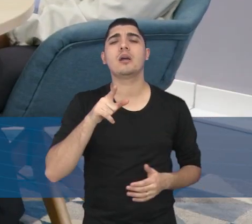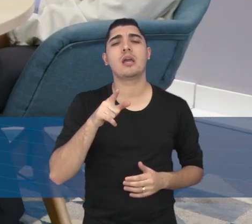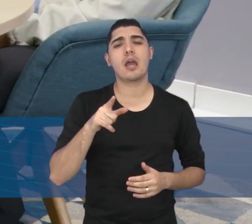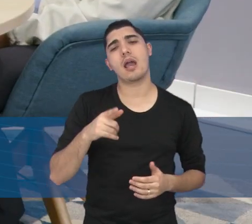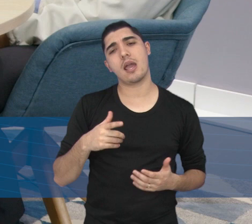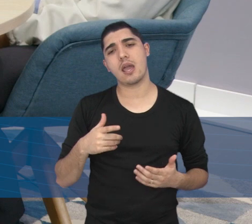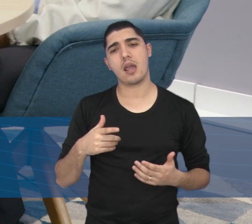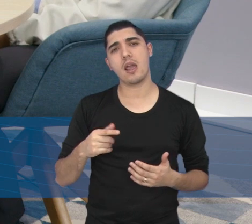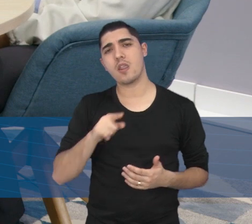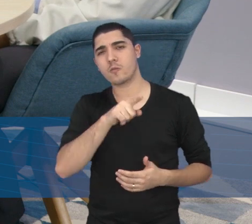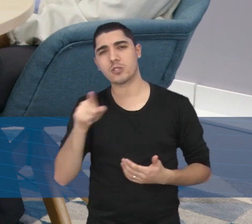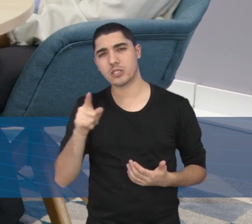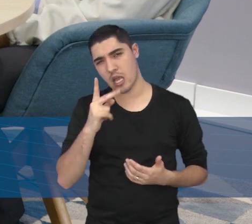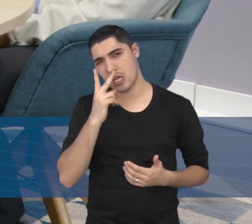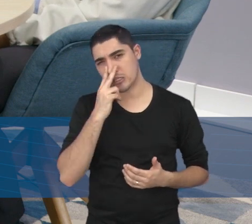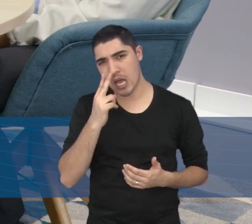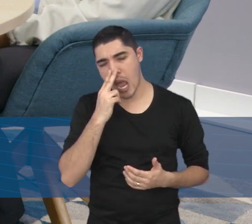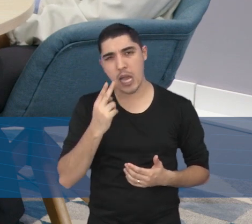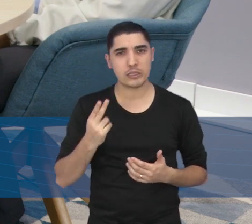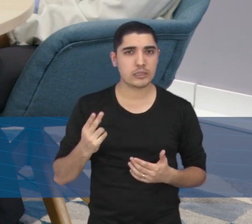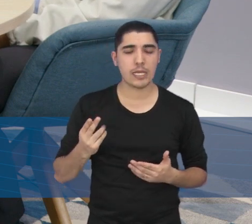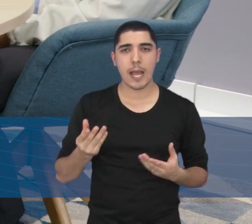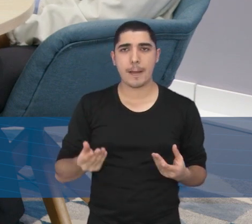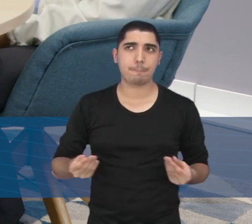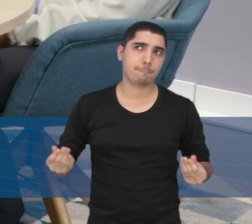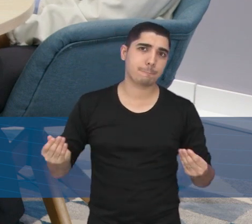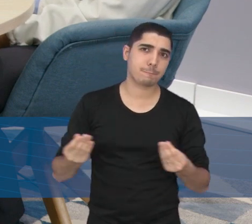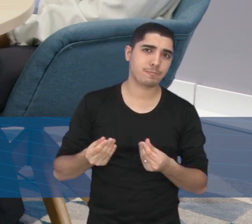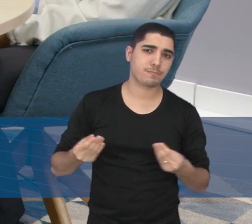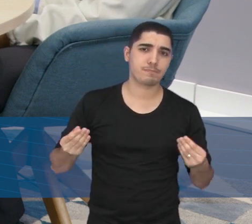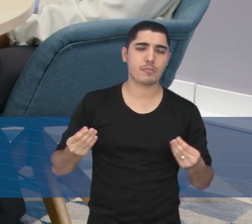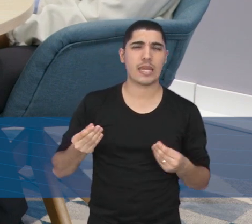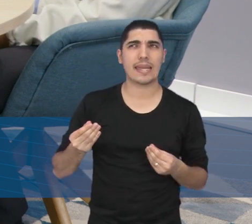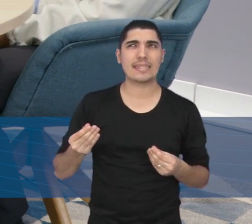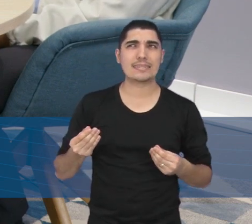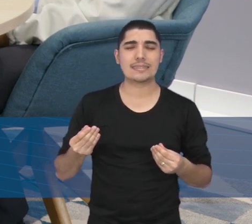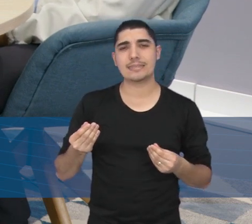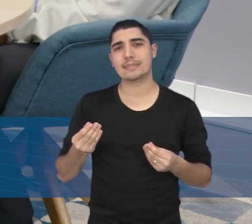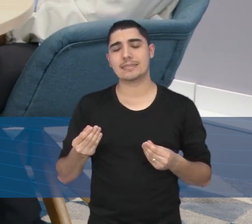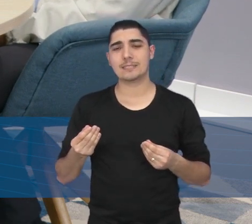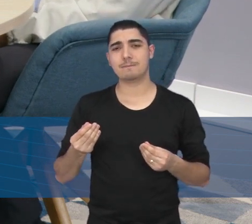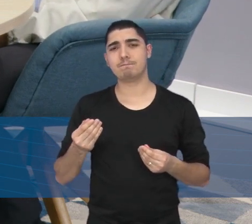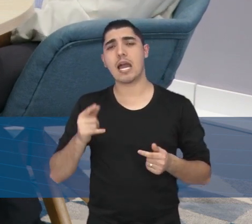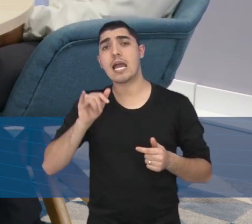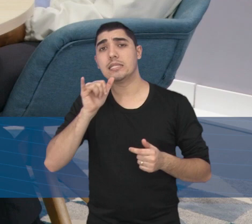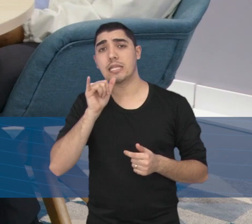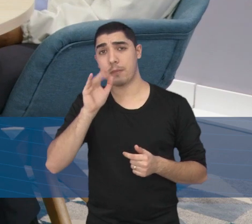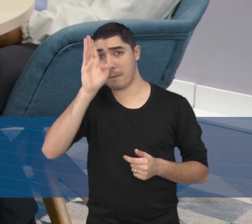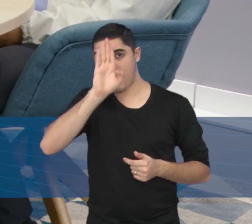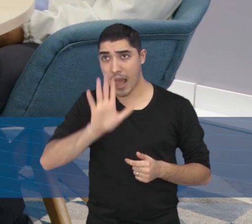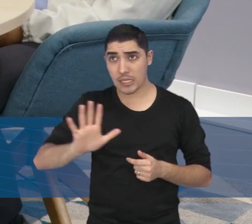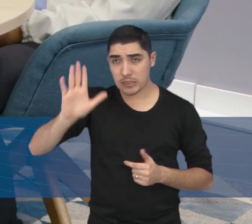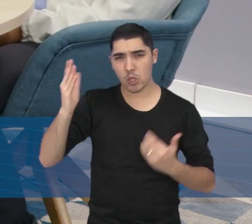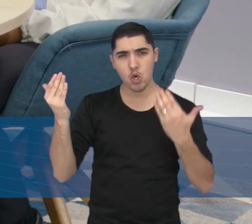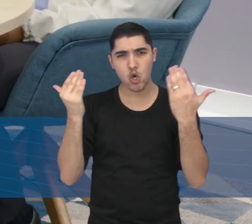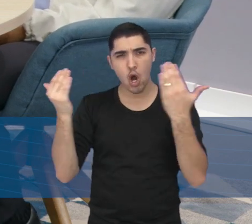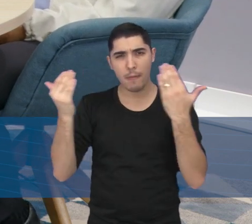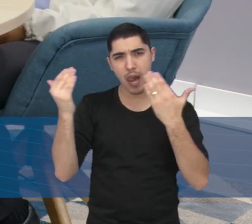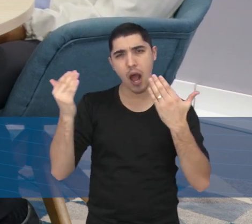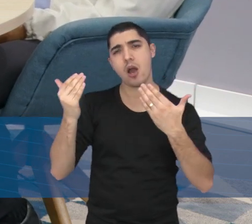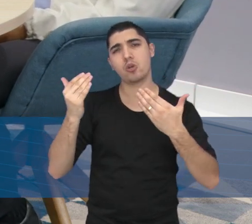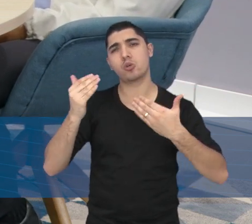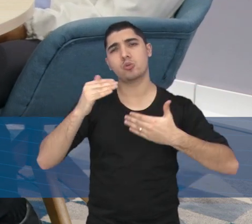digamos, bem aquém? Ainda seria, não seria um tabu, mas assim, a nível Brasil, América